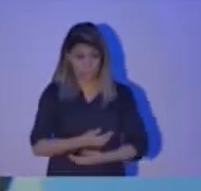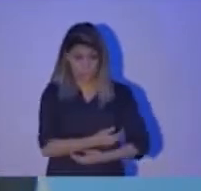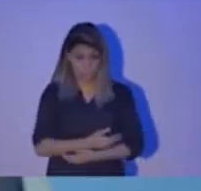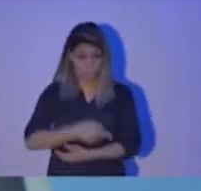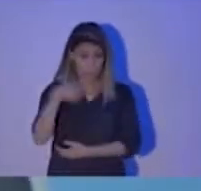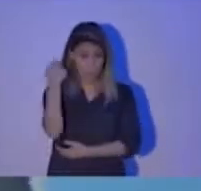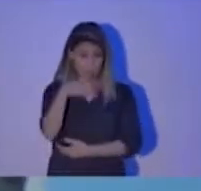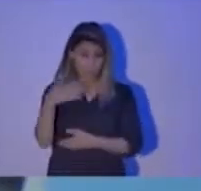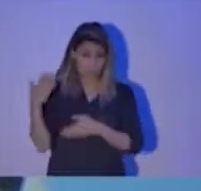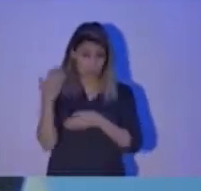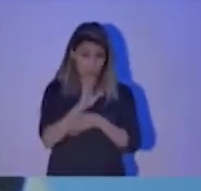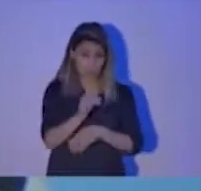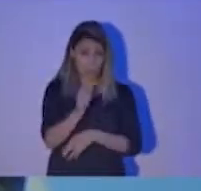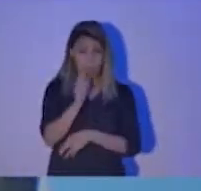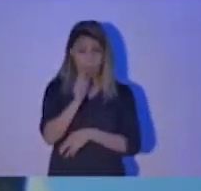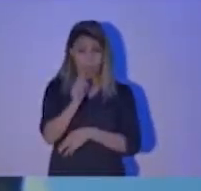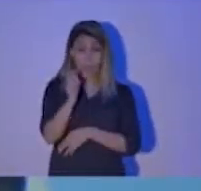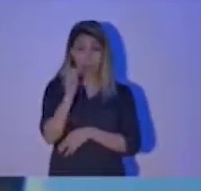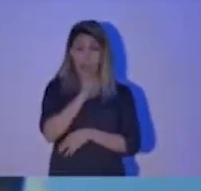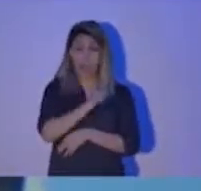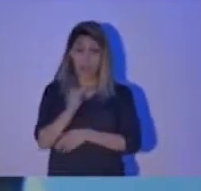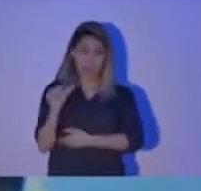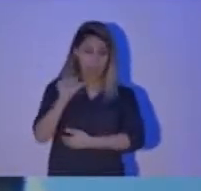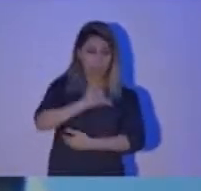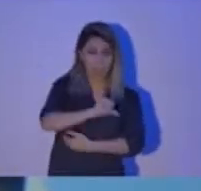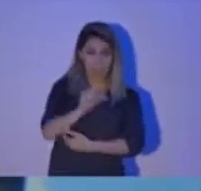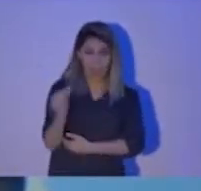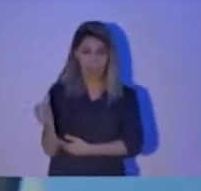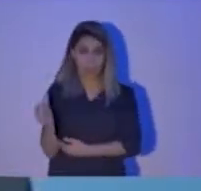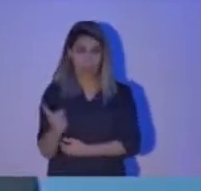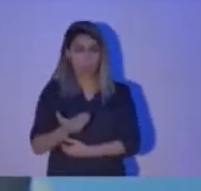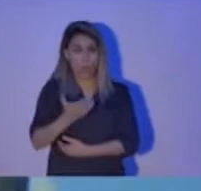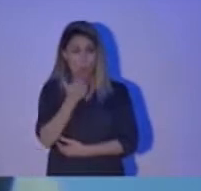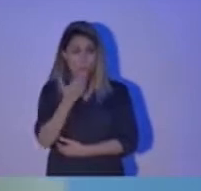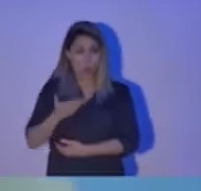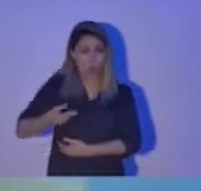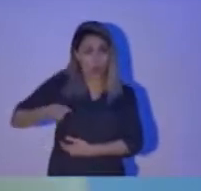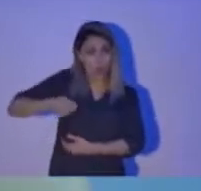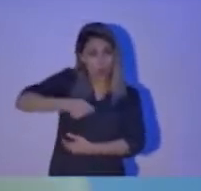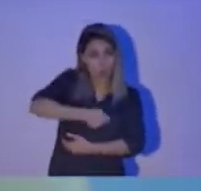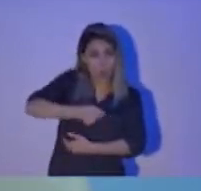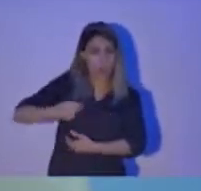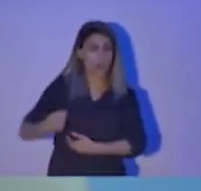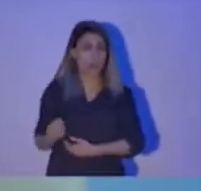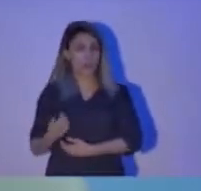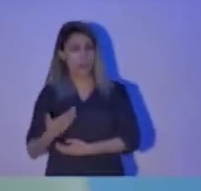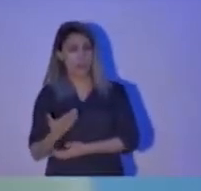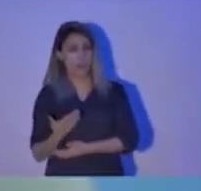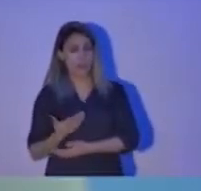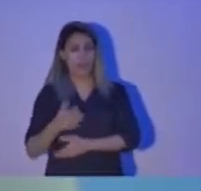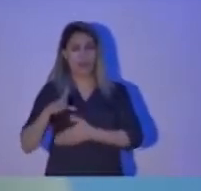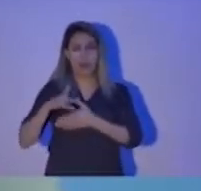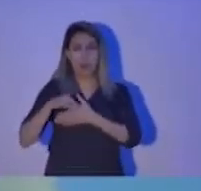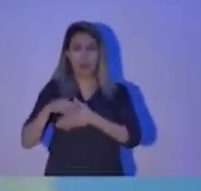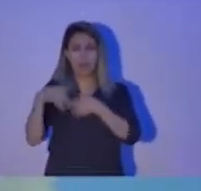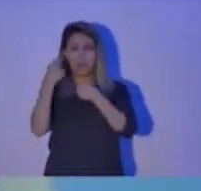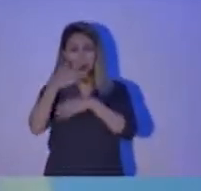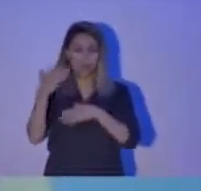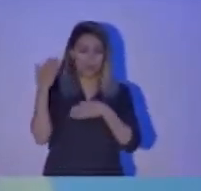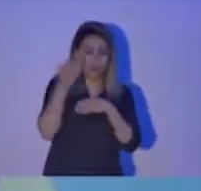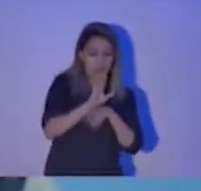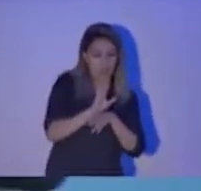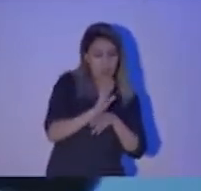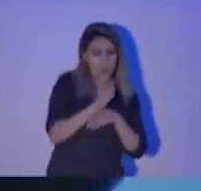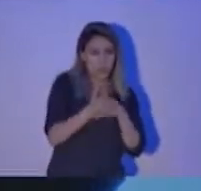Não consegue matar sua sede, para comer. Quando adoece, tem que ter alguém ali de pronto. O Brasil pegou essa